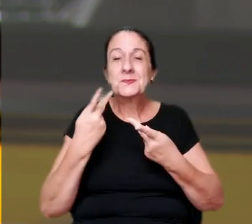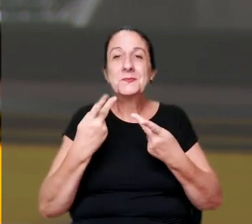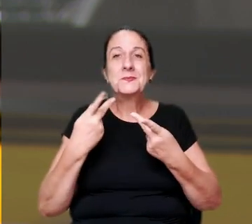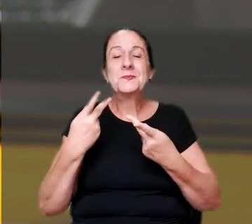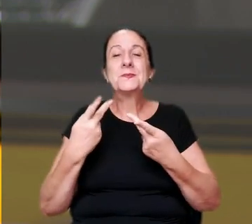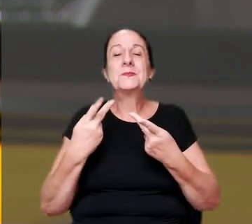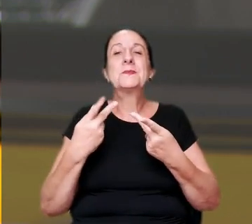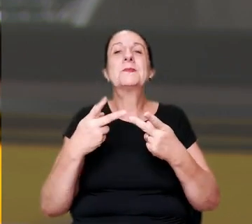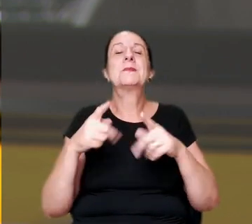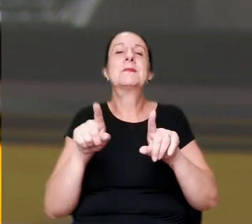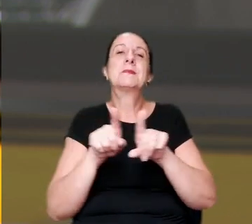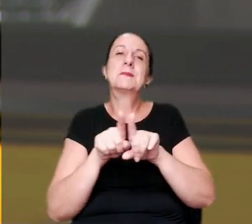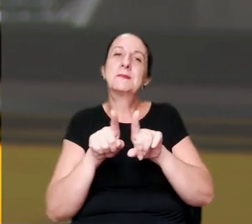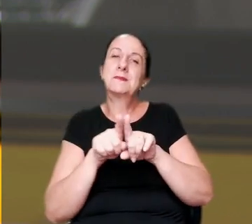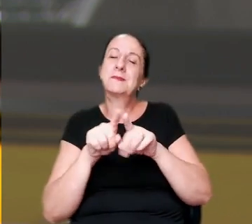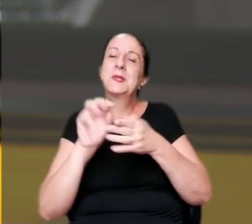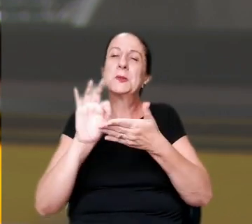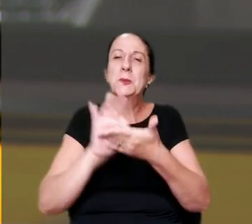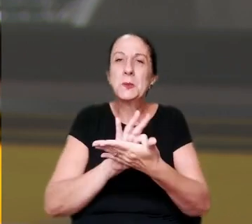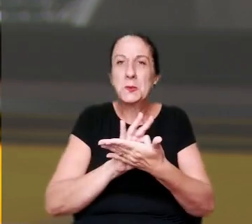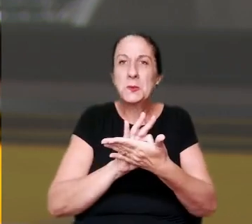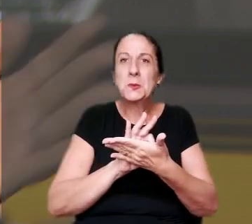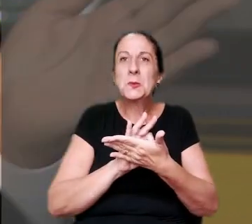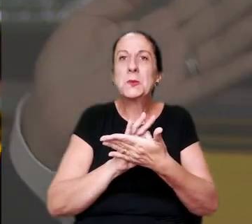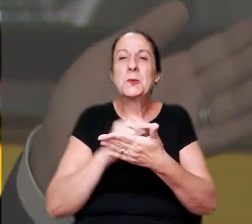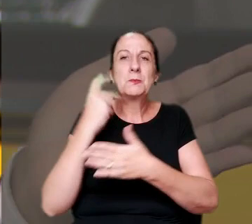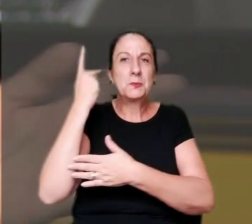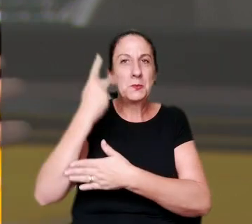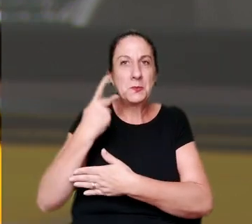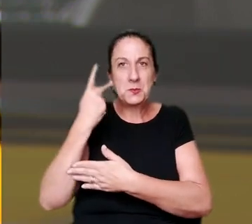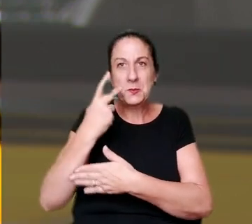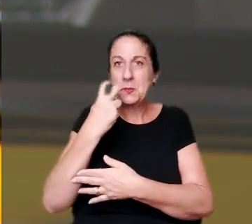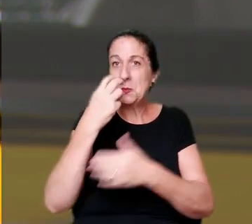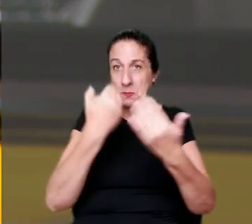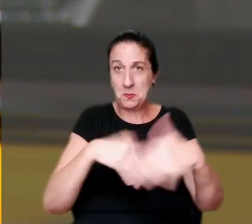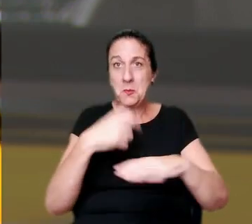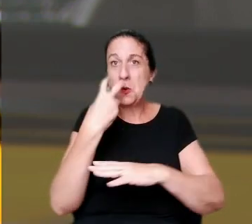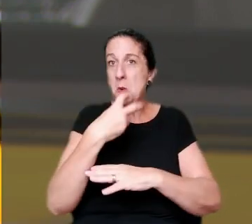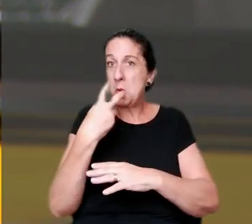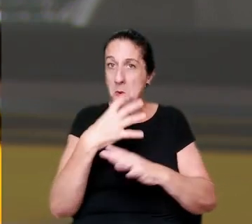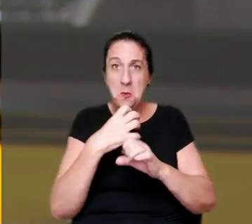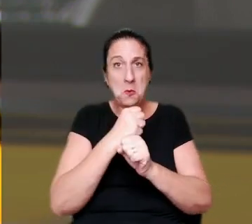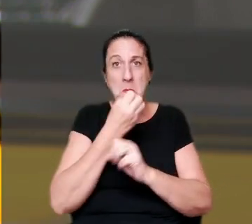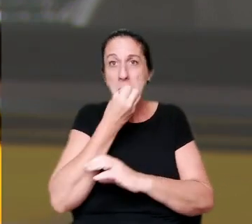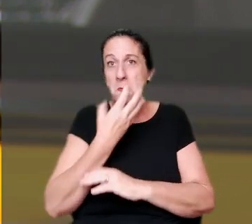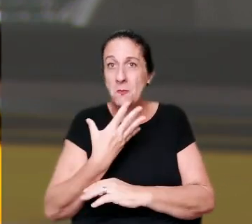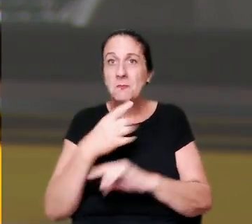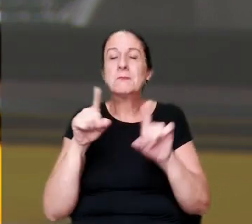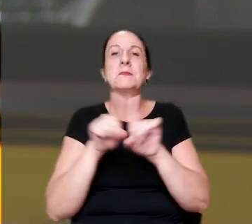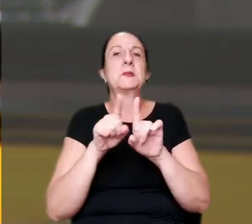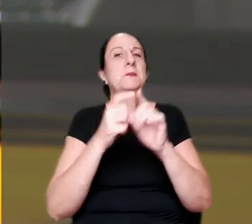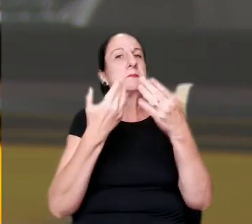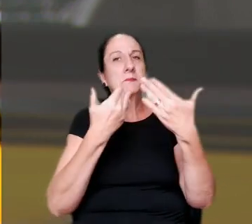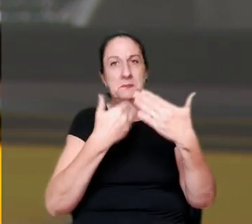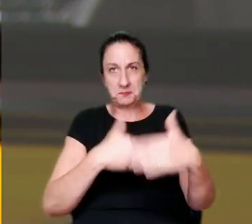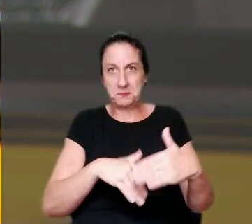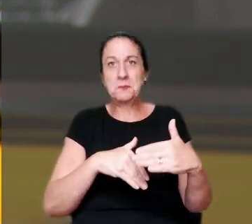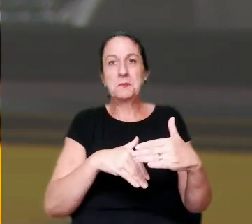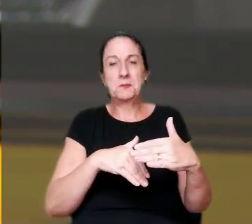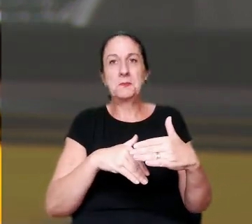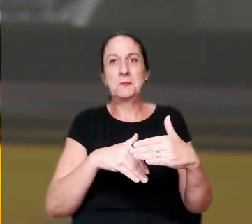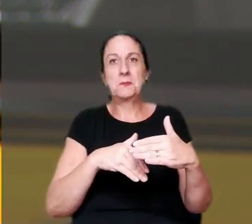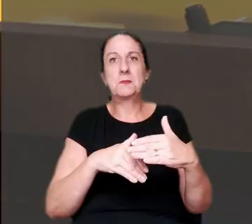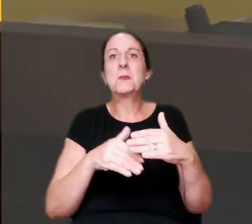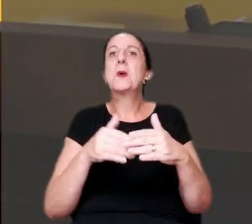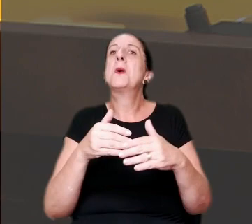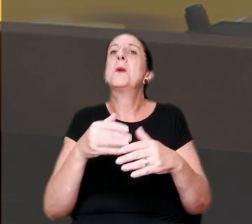de falar, né, como eu disse, né, de discursar, e tanto no concurso de promotor, na prova oral, eu tive a maior nota, como